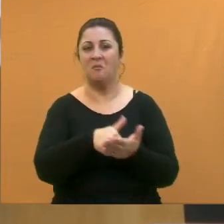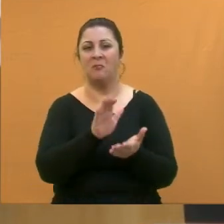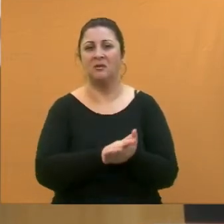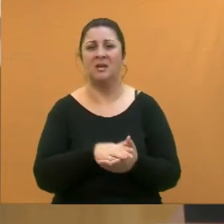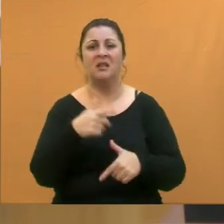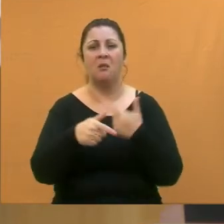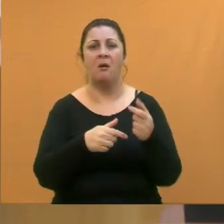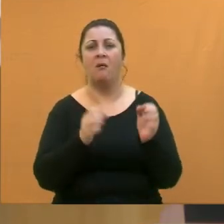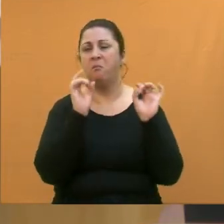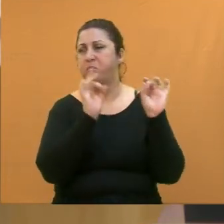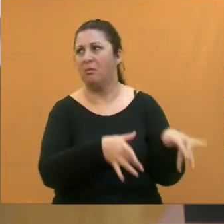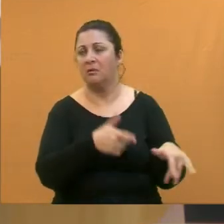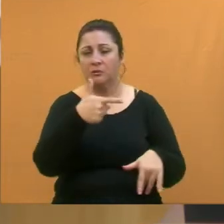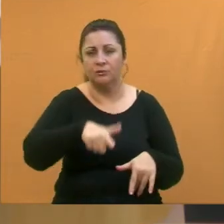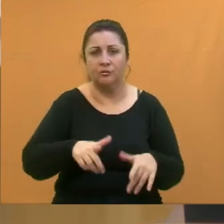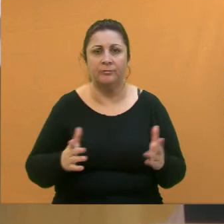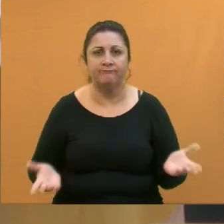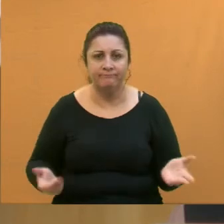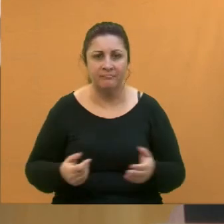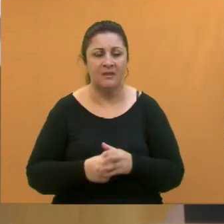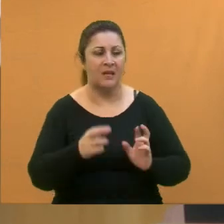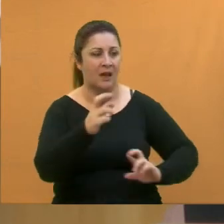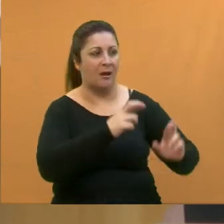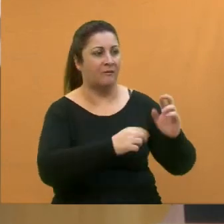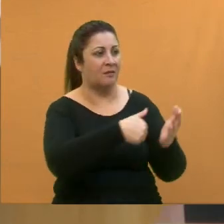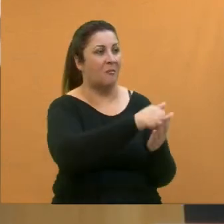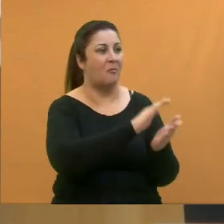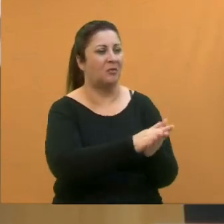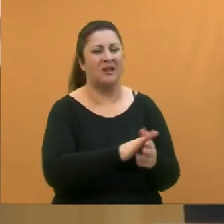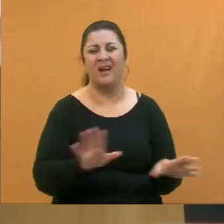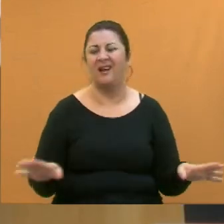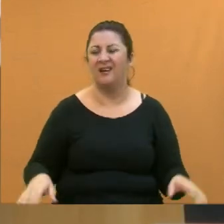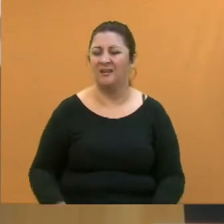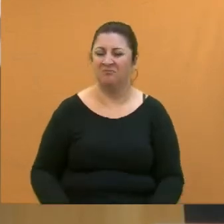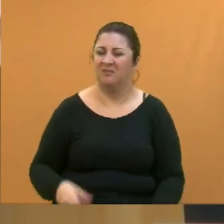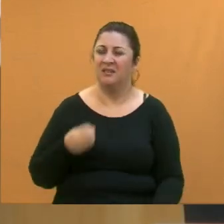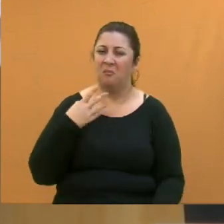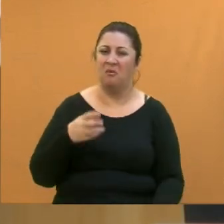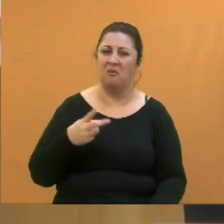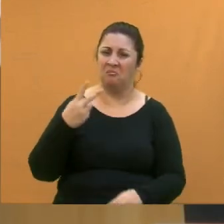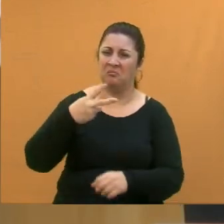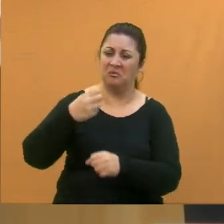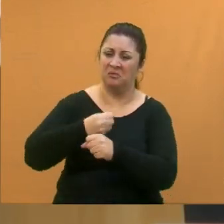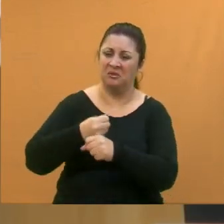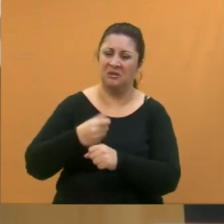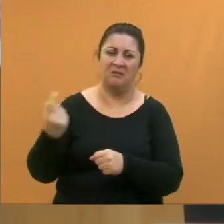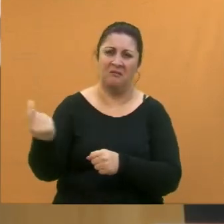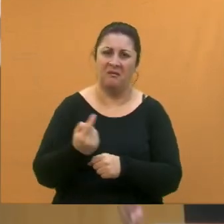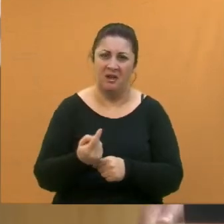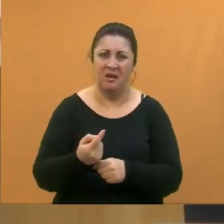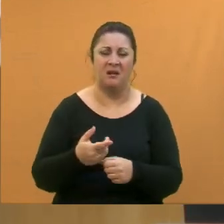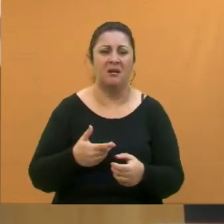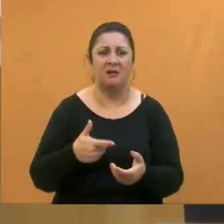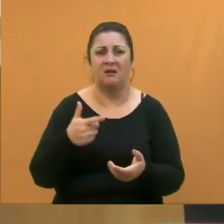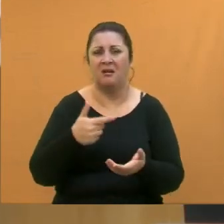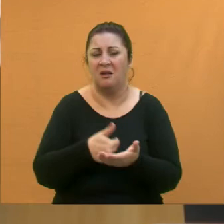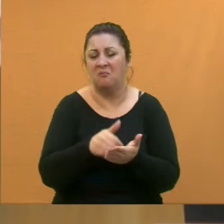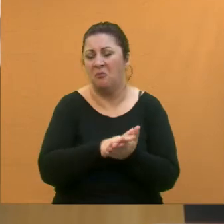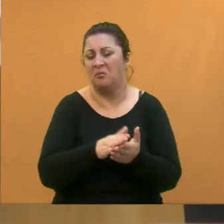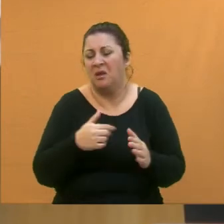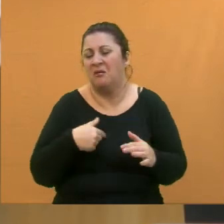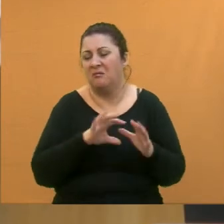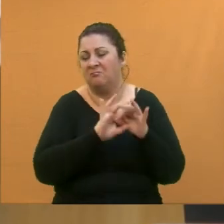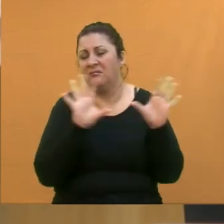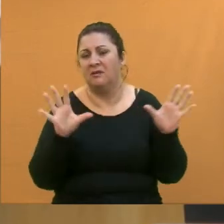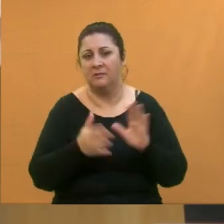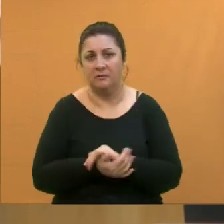Fernando, o terreno dele está sujo de novo. Aí o fiscal vai lá, multa ele, o que ele fala? Não, daqui 2 anos vem outra lei aí e eu estou livre de novo. Nós